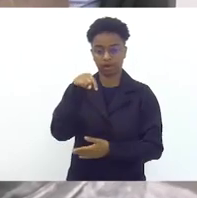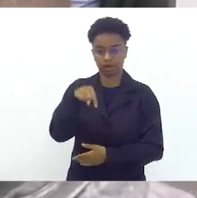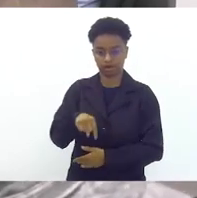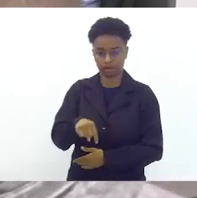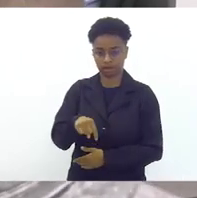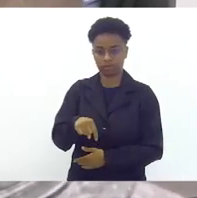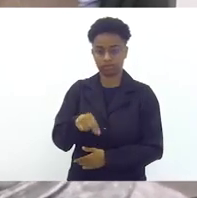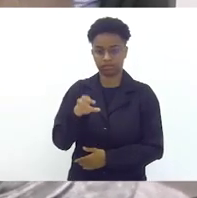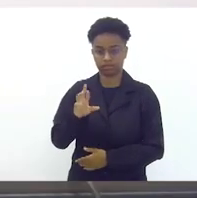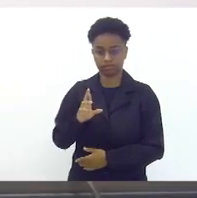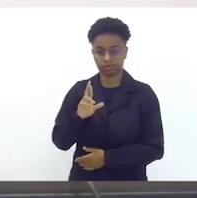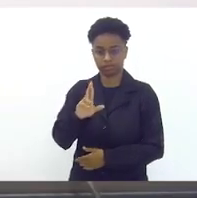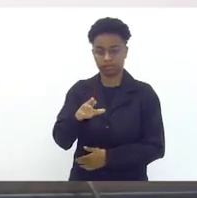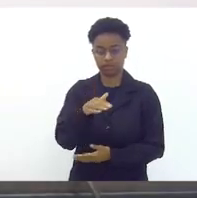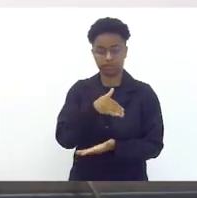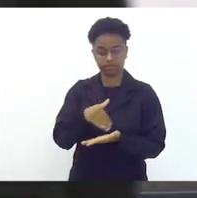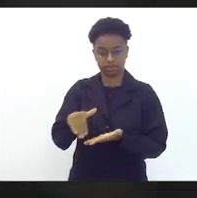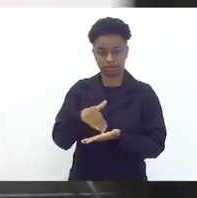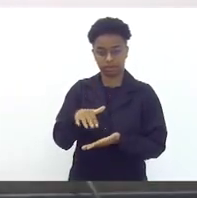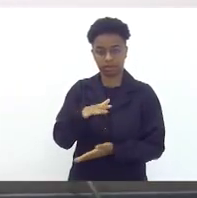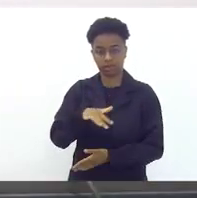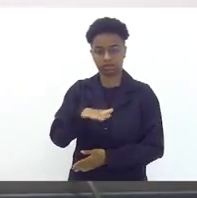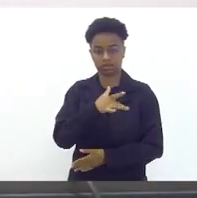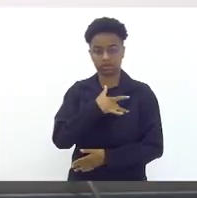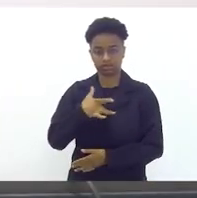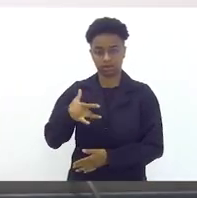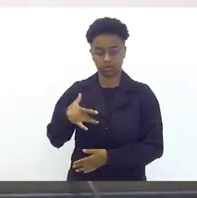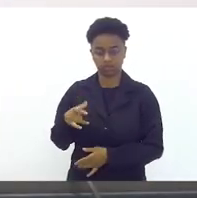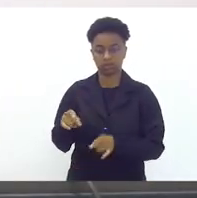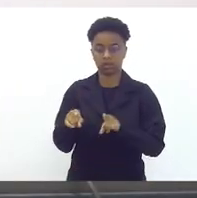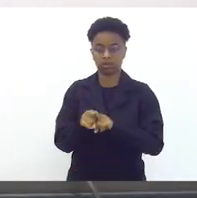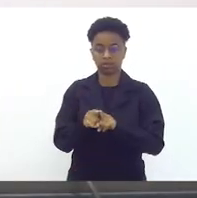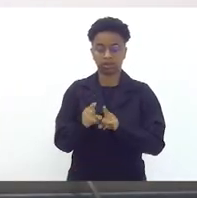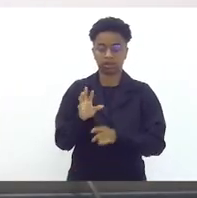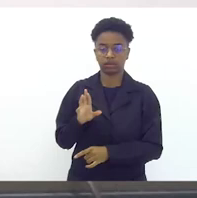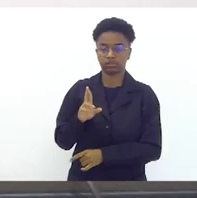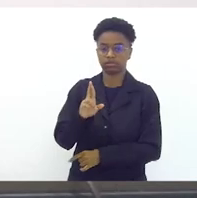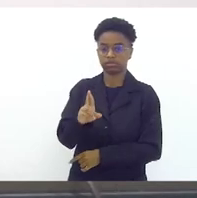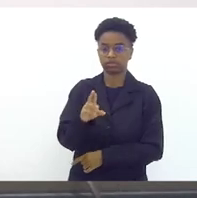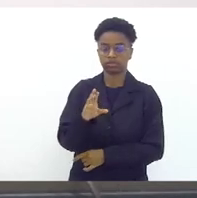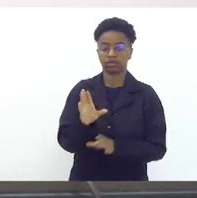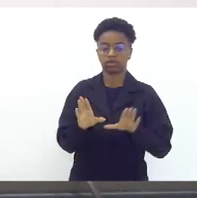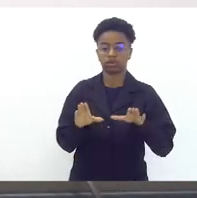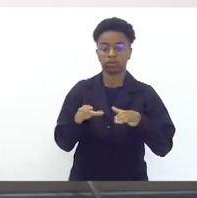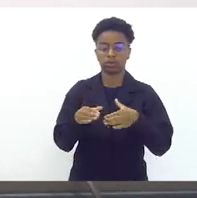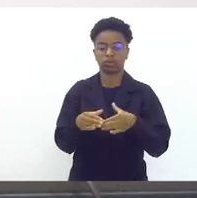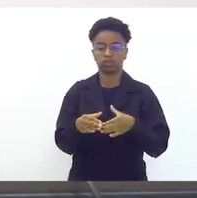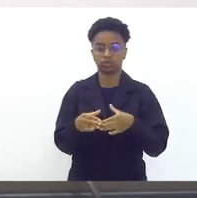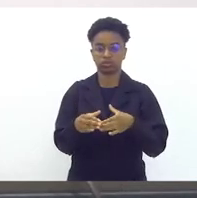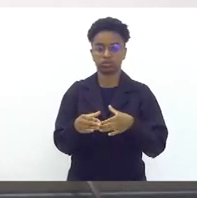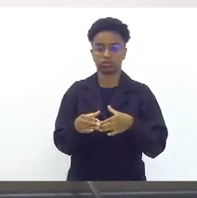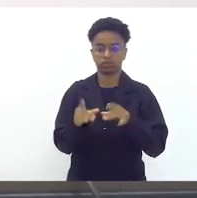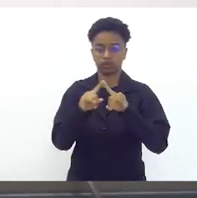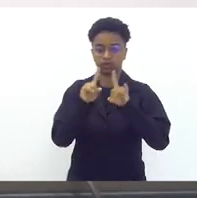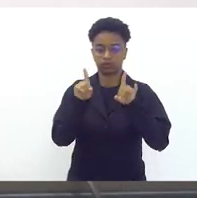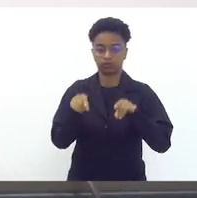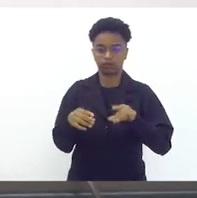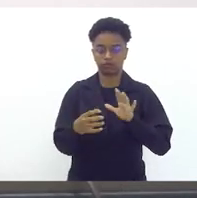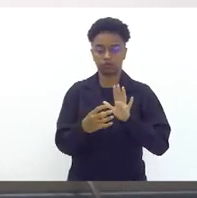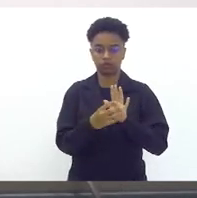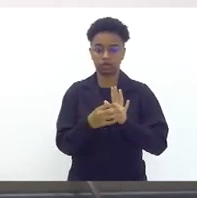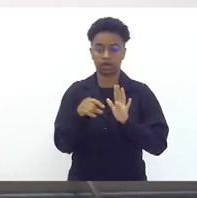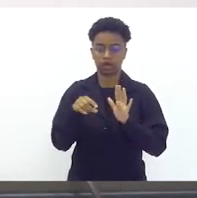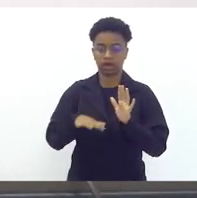mesa, a representação da Secretaria de Saúde e a representação do conjunto dos funcionários